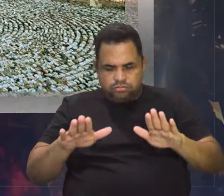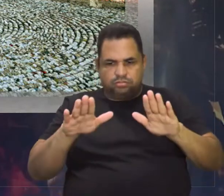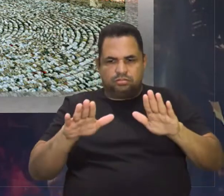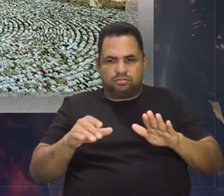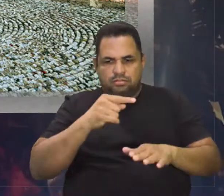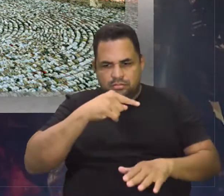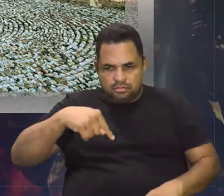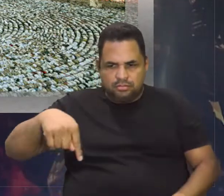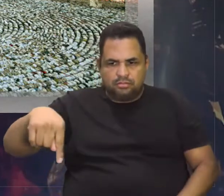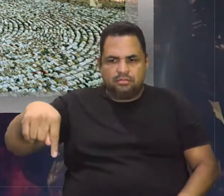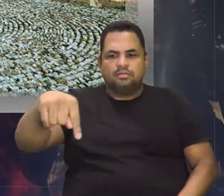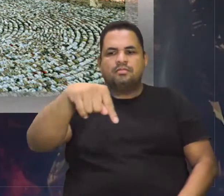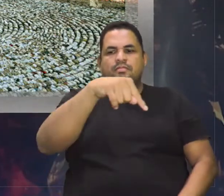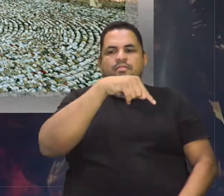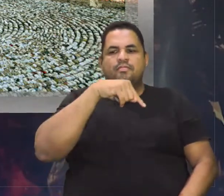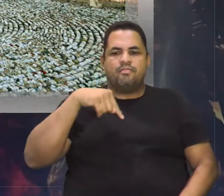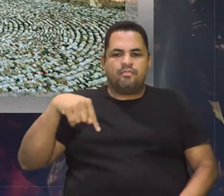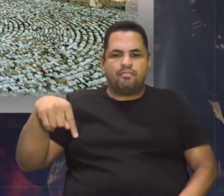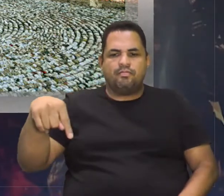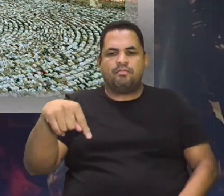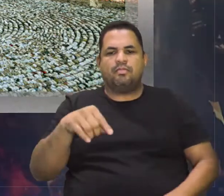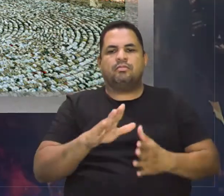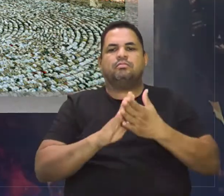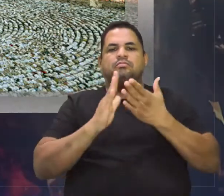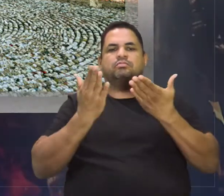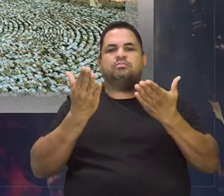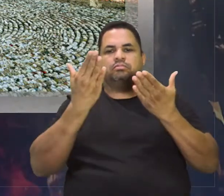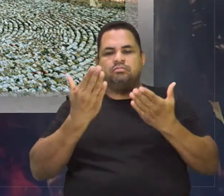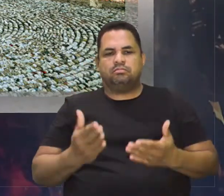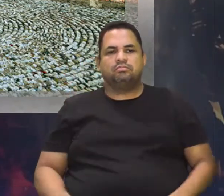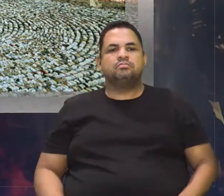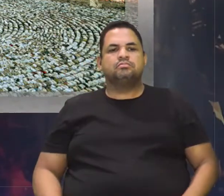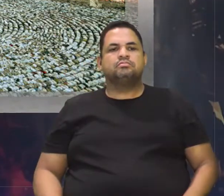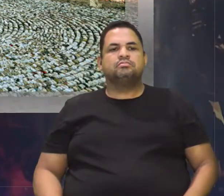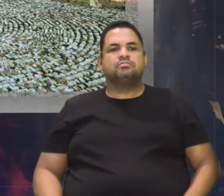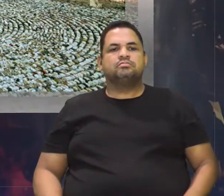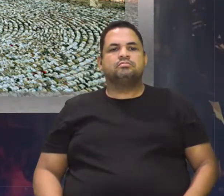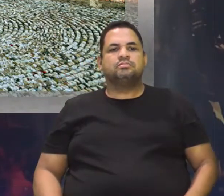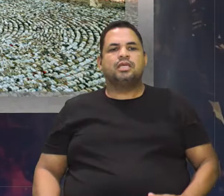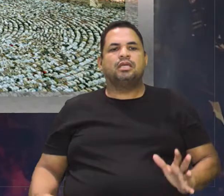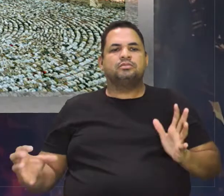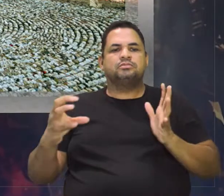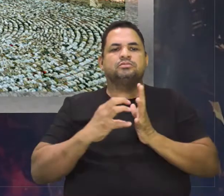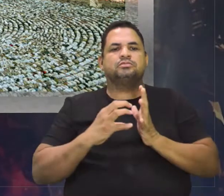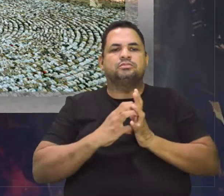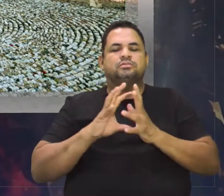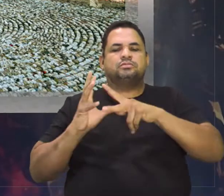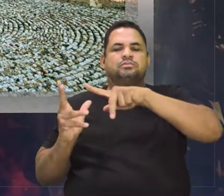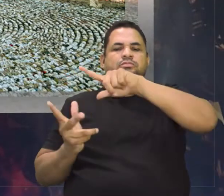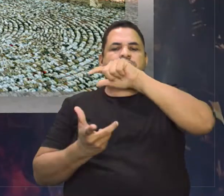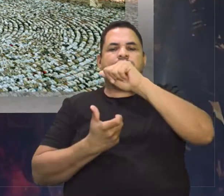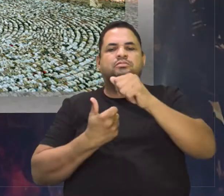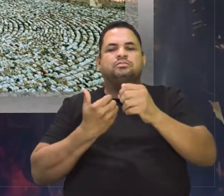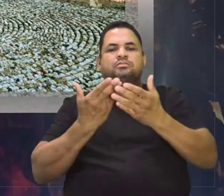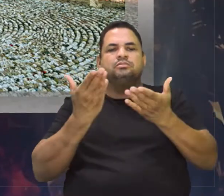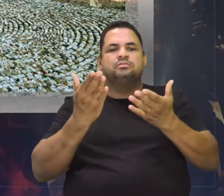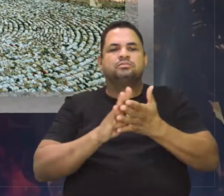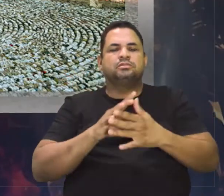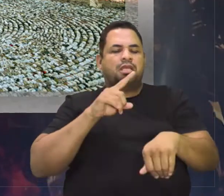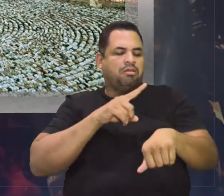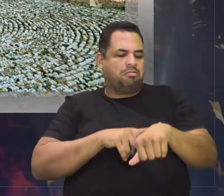aí, fazendo uma adoração. Aí seria o centro do mundo. E eles, em determinado